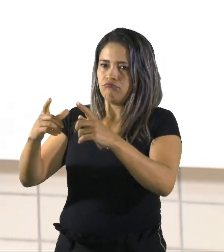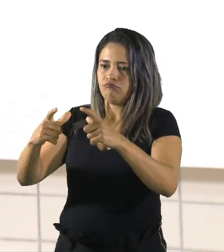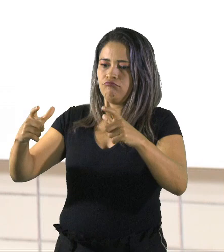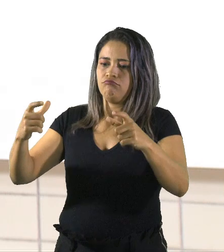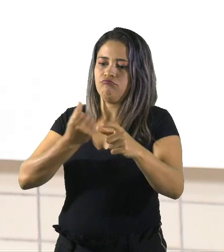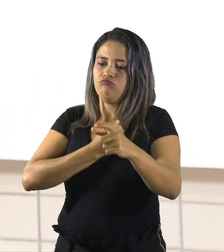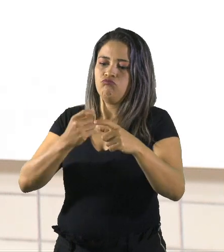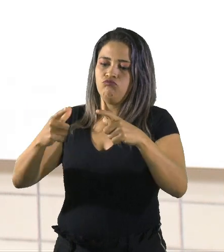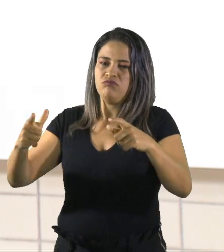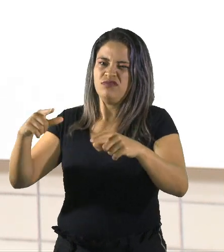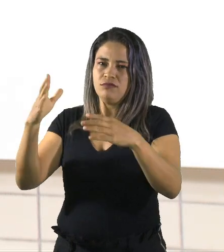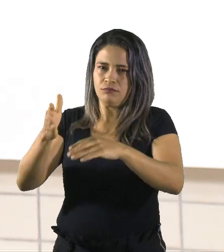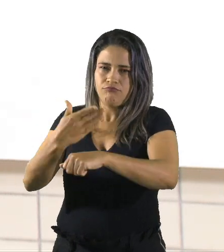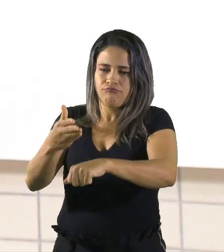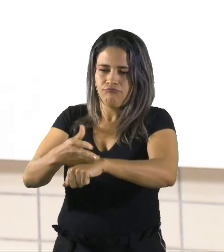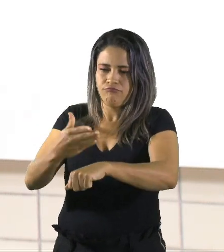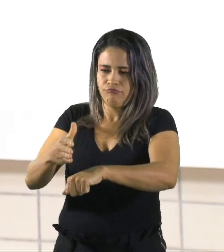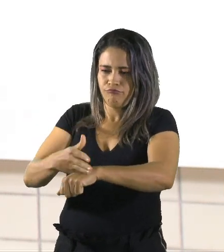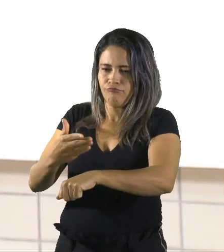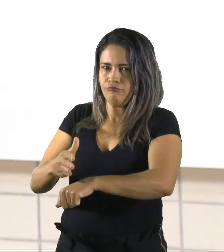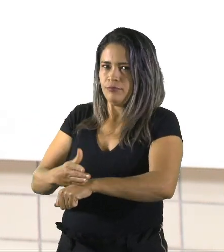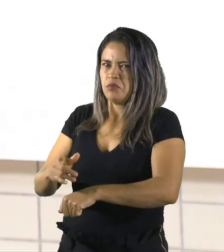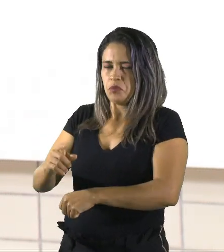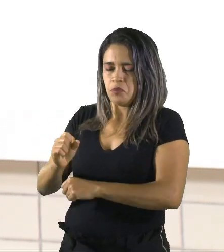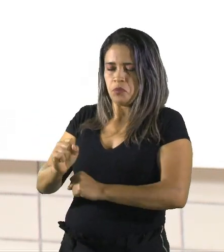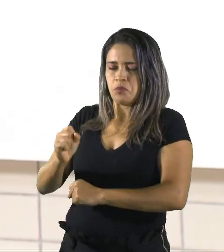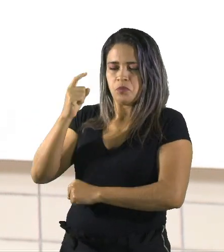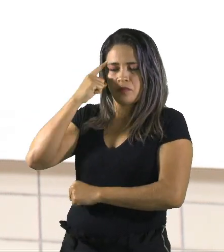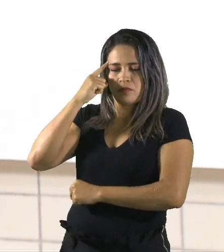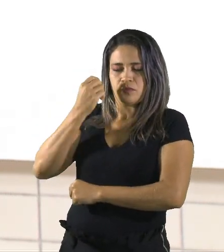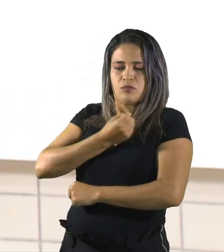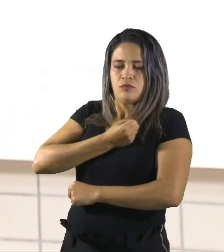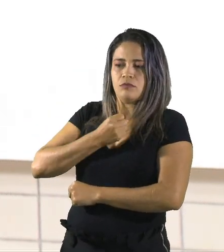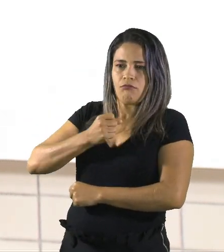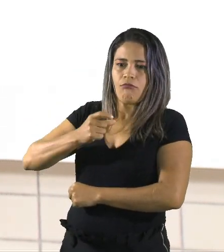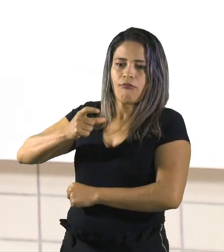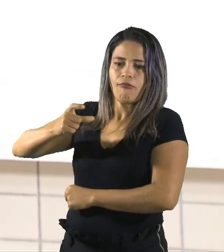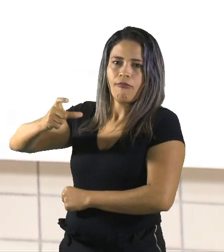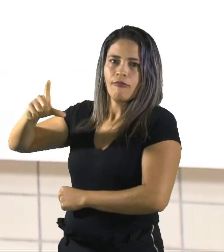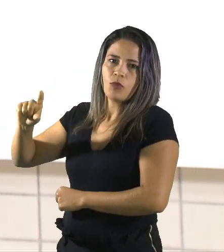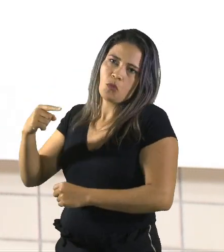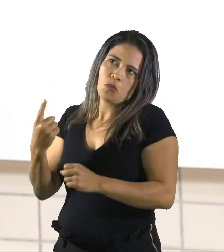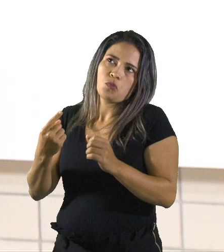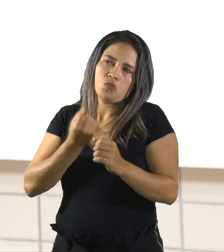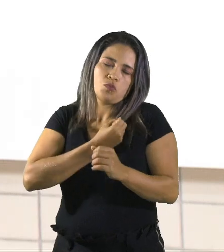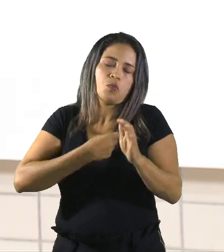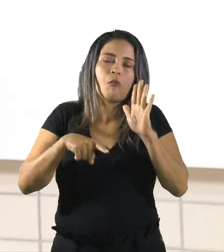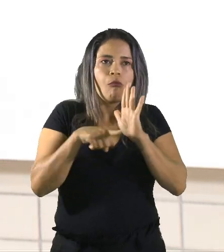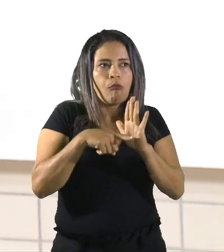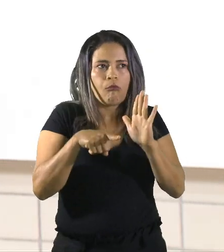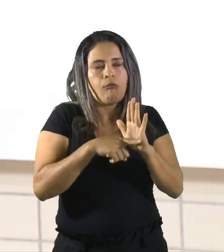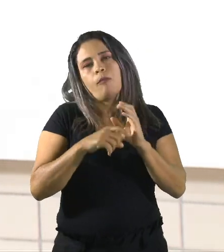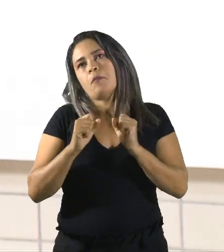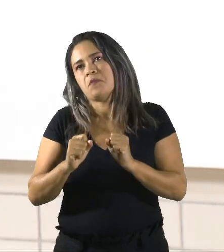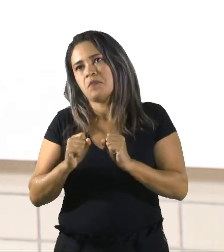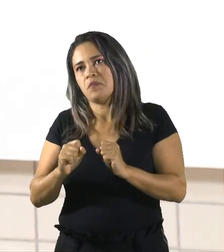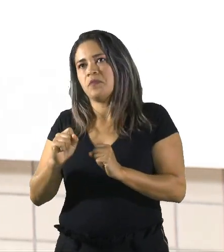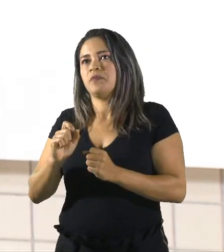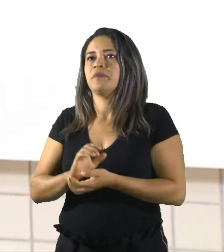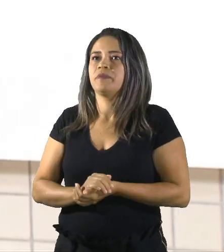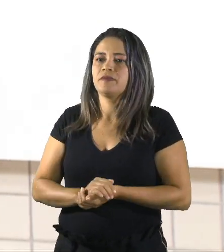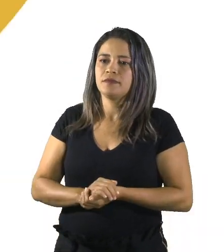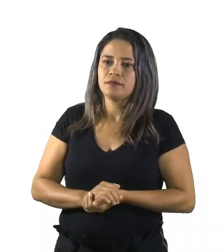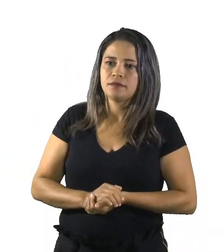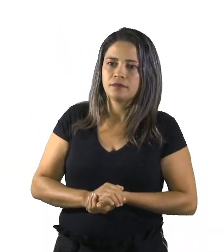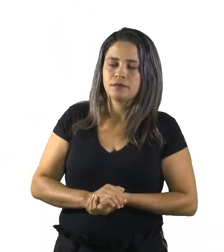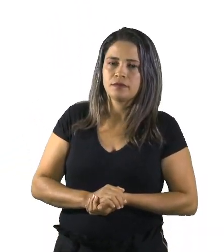seus colegas, pensando em números maiores, inclusive, números negativos, números com vírgula, né?